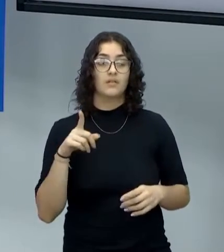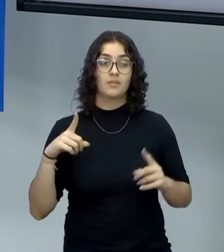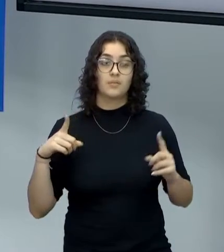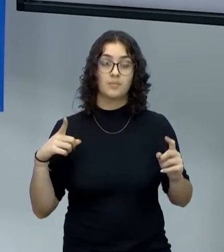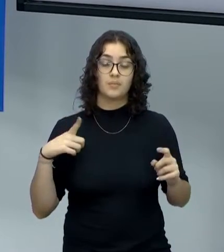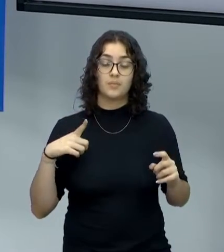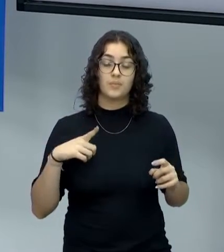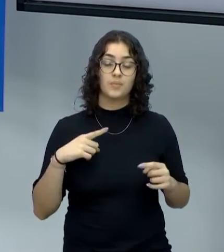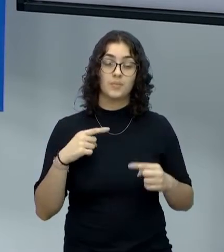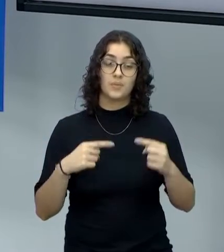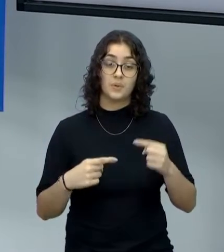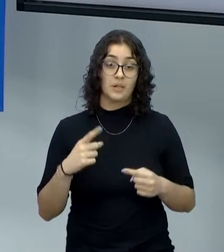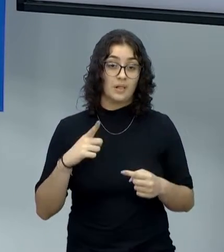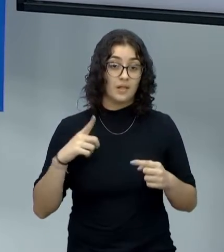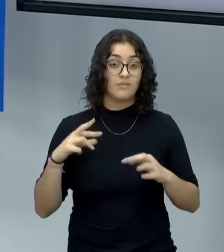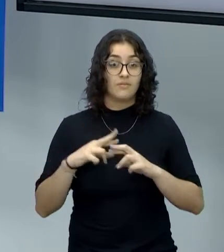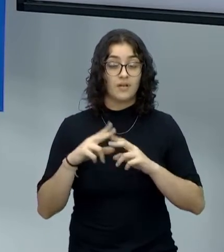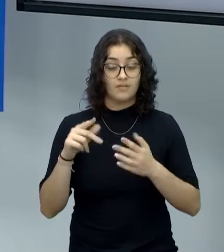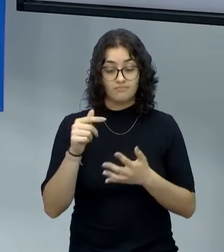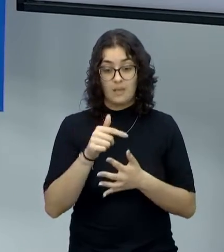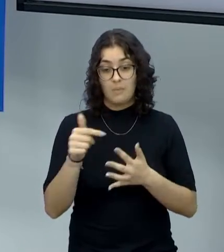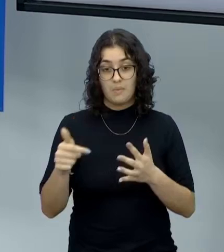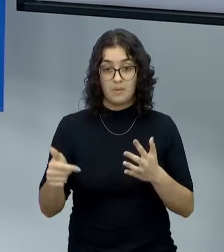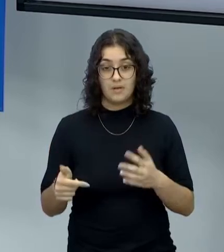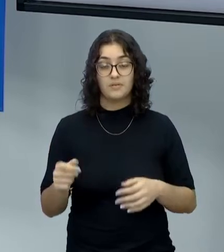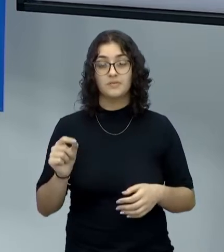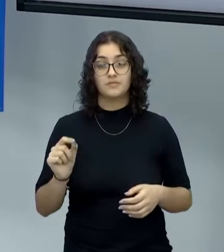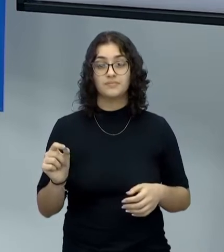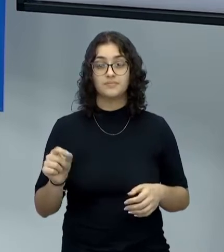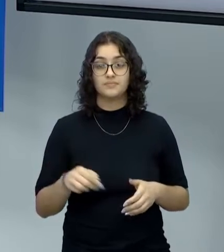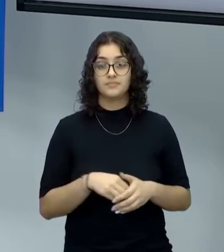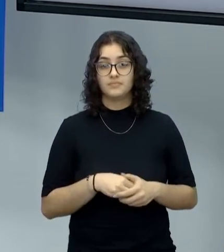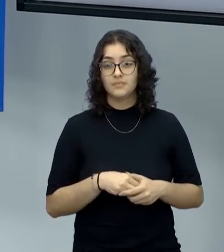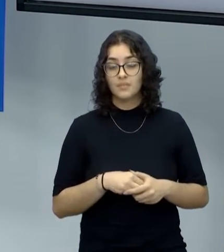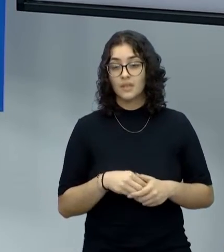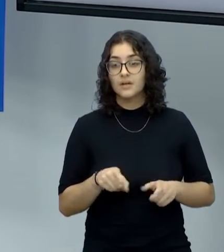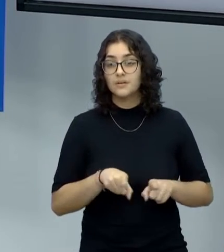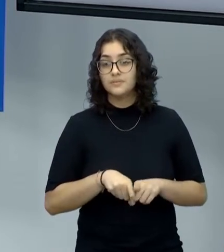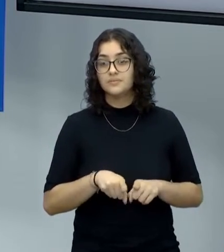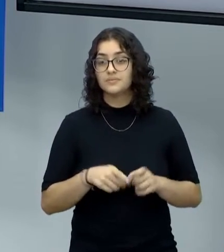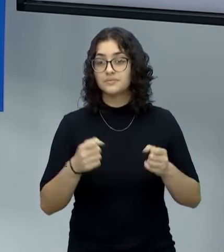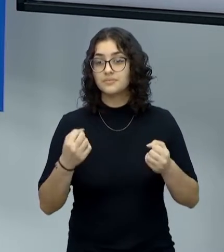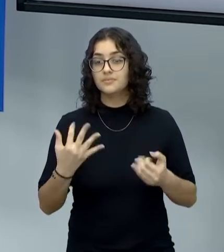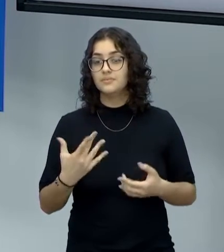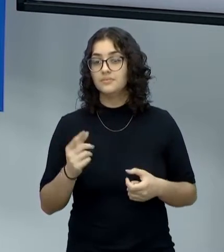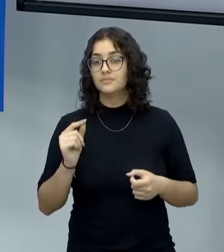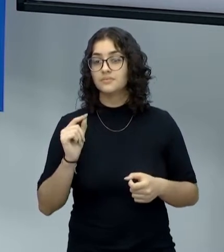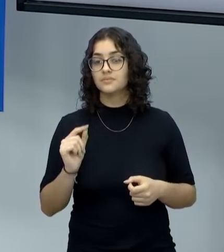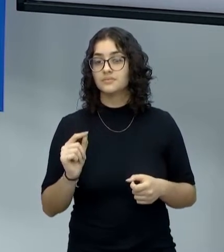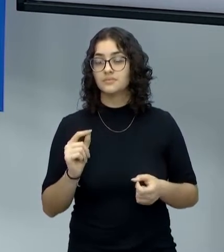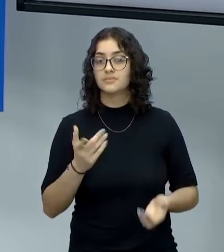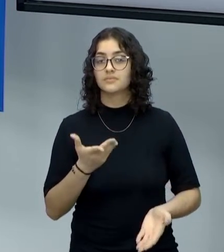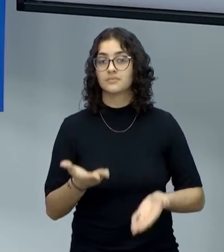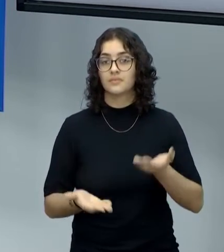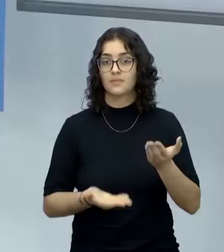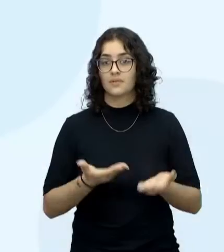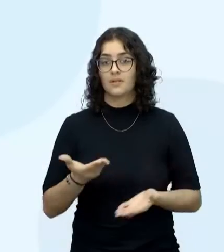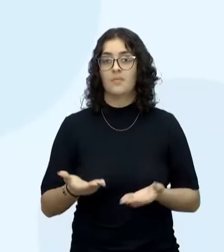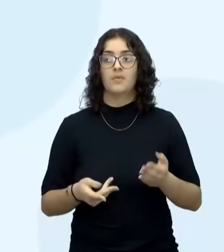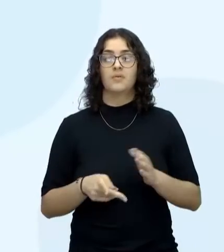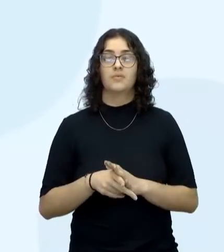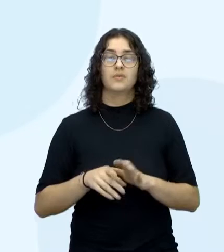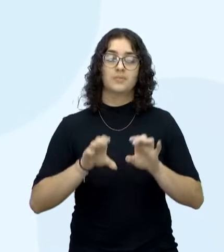nacional nós temos vários pontos, né? Que ela também regulamenta a questão do tratamento de